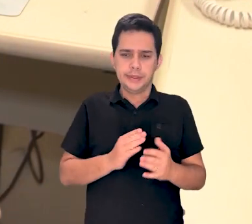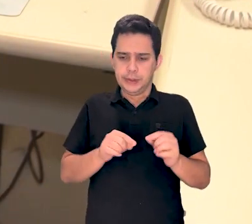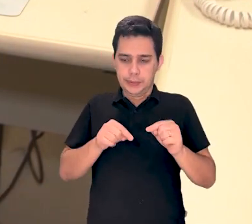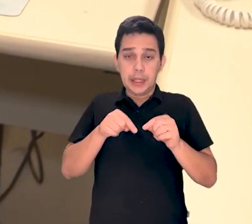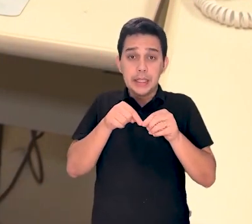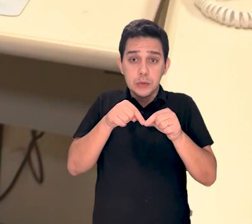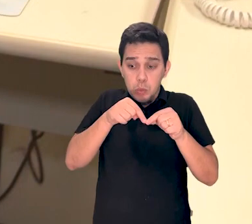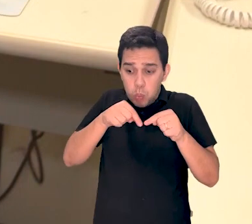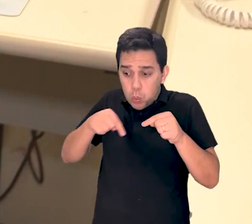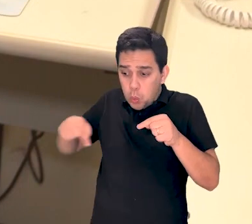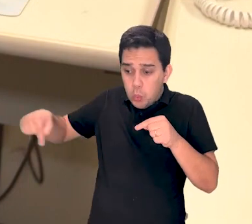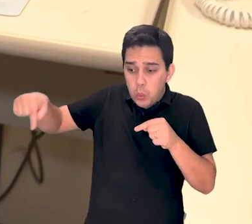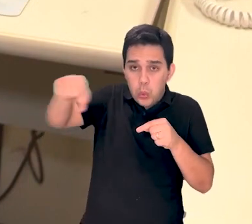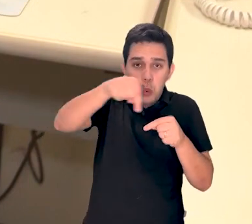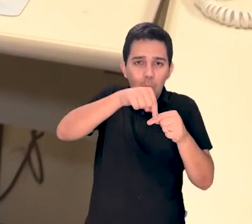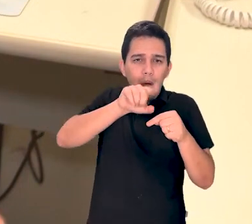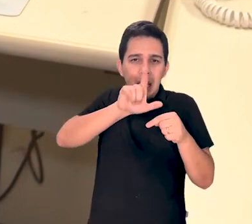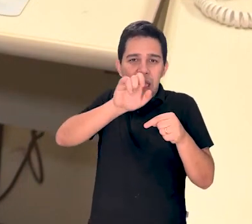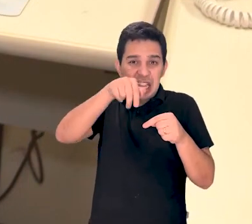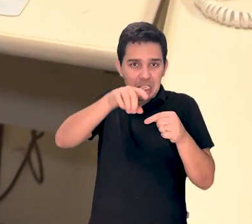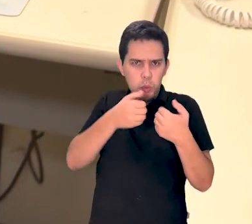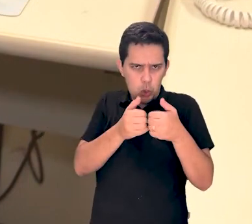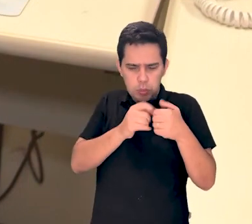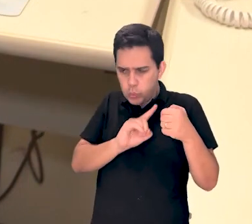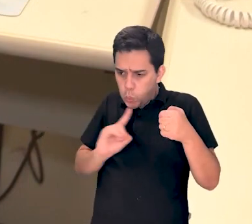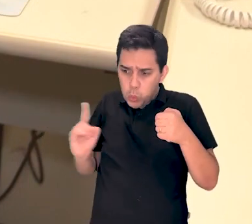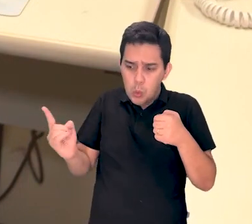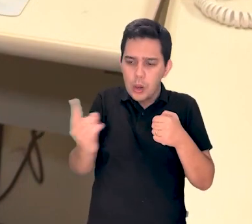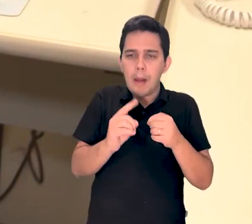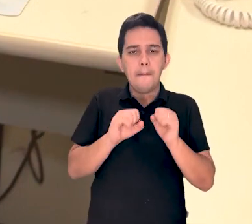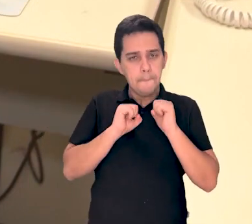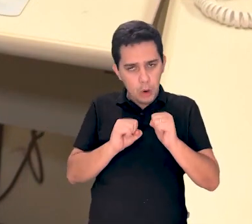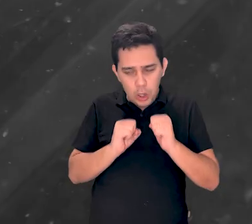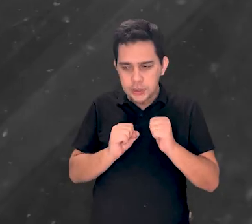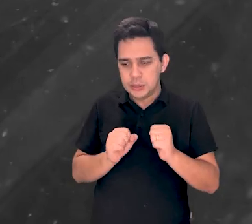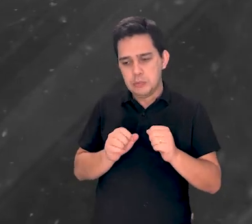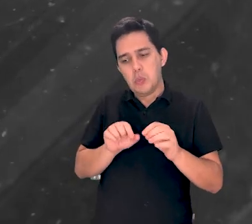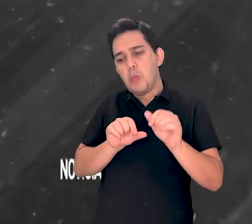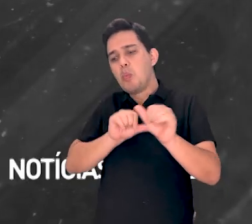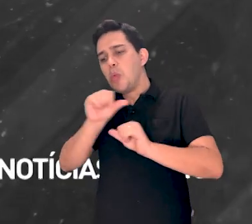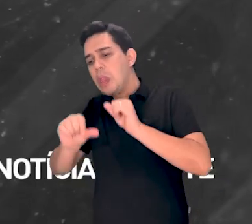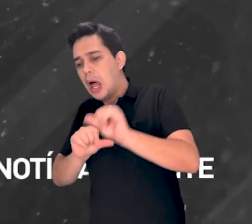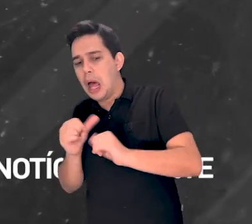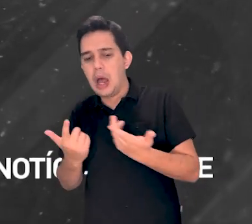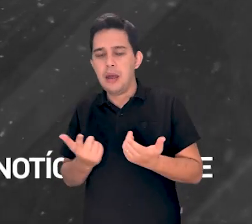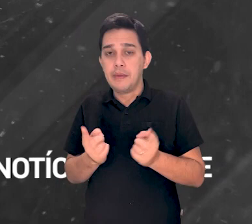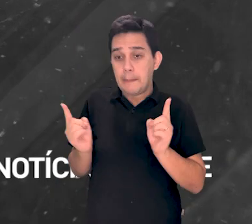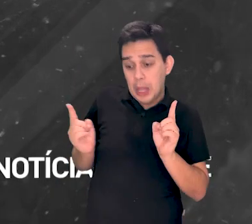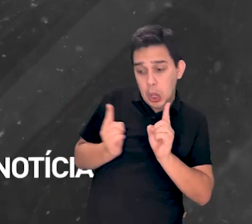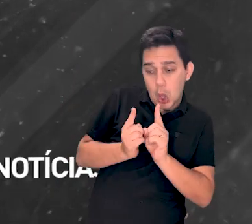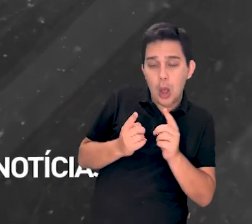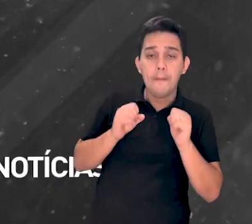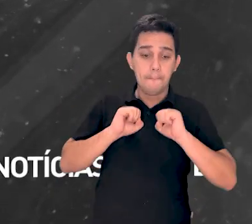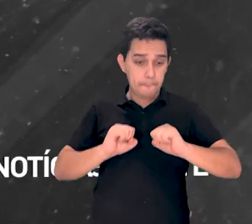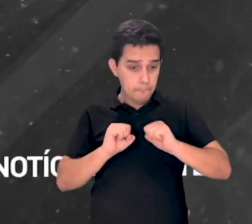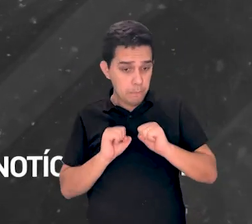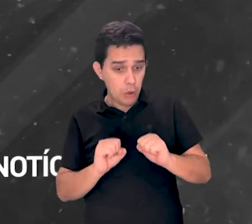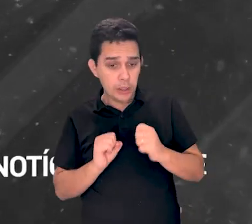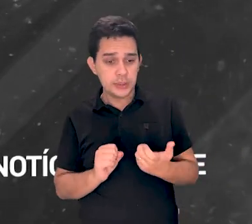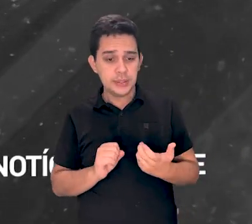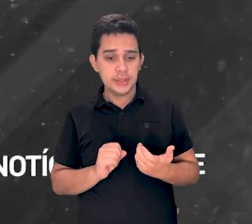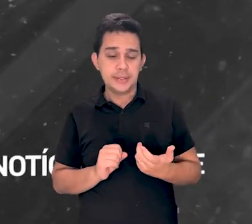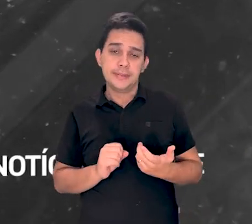de acordo com a sua função de atender a demanda do público mas é esses aparecimento de ler esse encurtamento